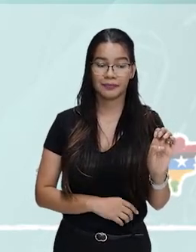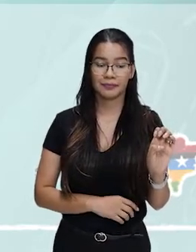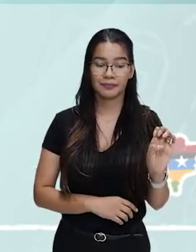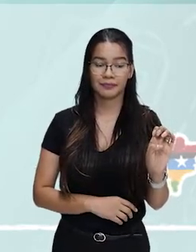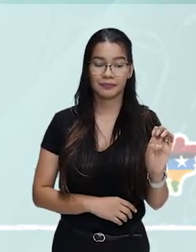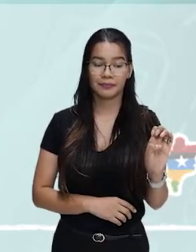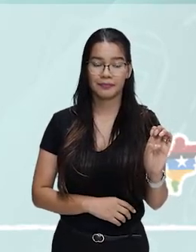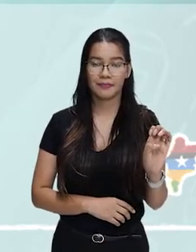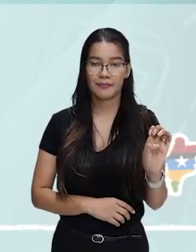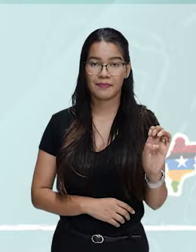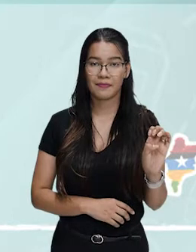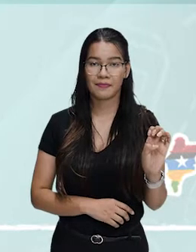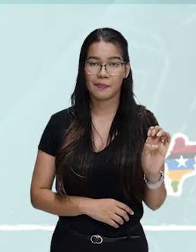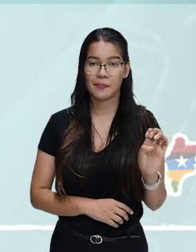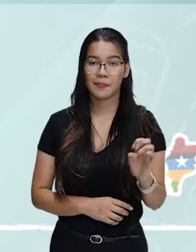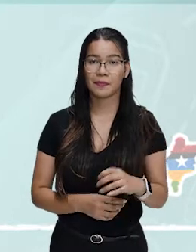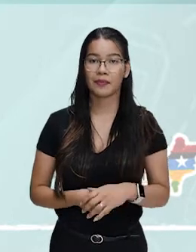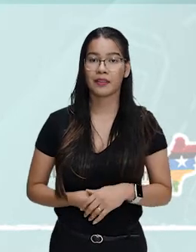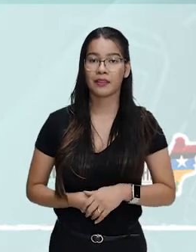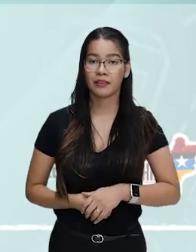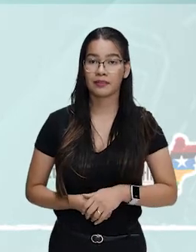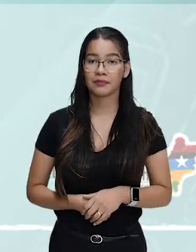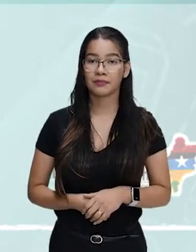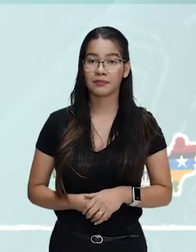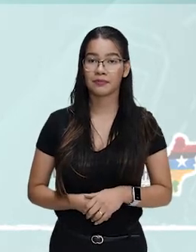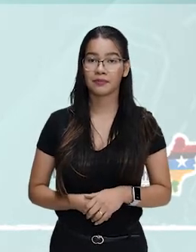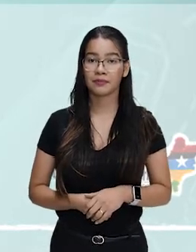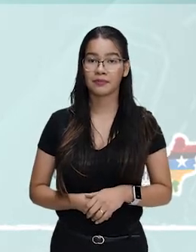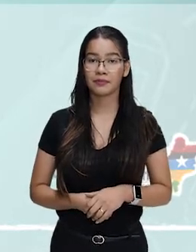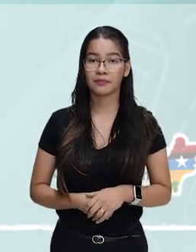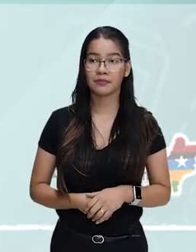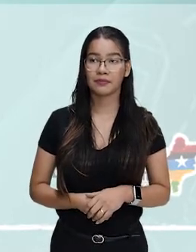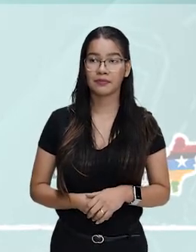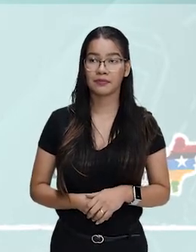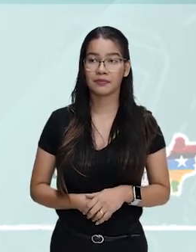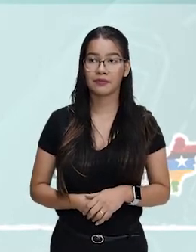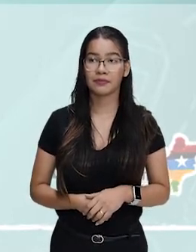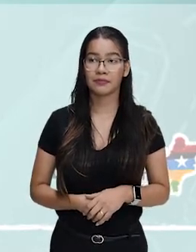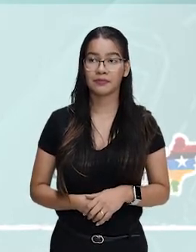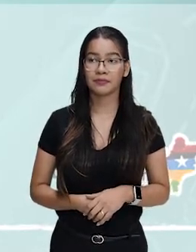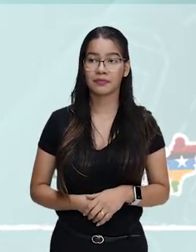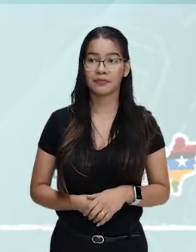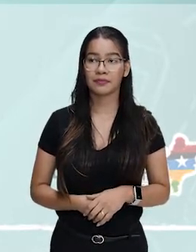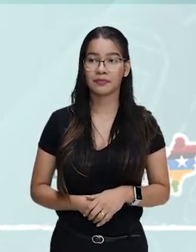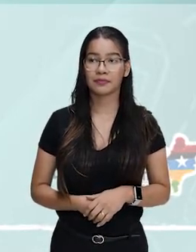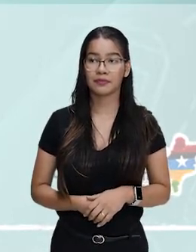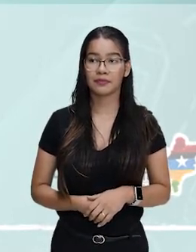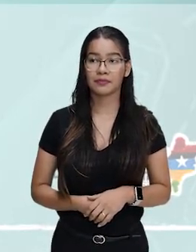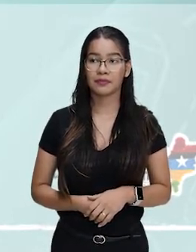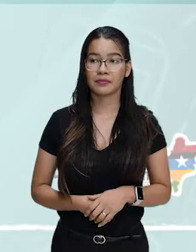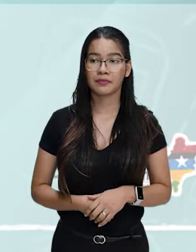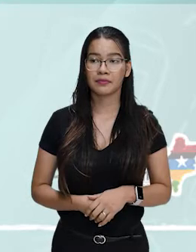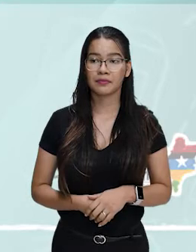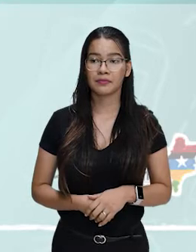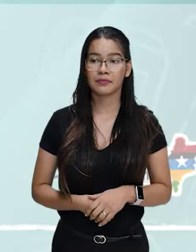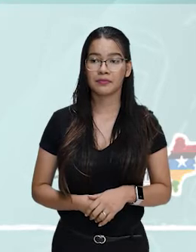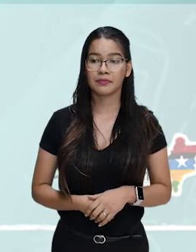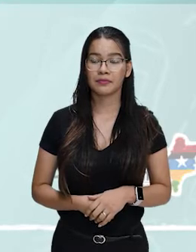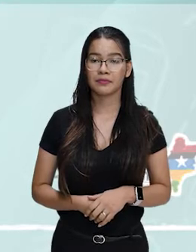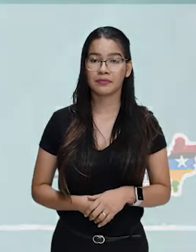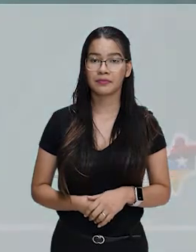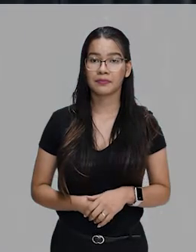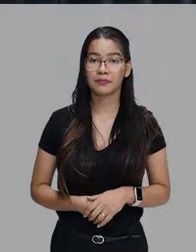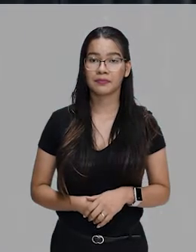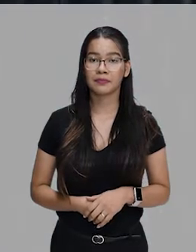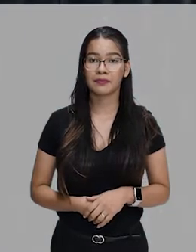Mariana é rica e trabalha muito. É rica e trabalha muito. Né? Tem um motivo aí para